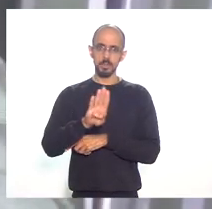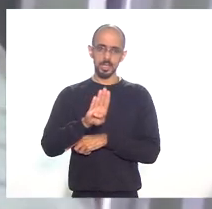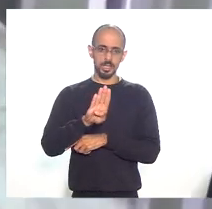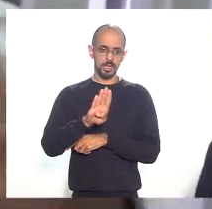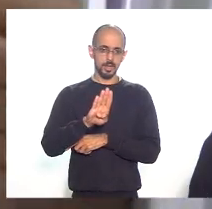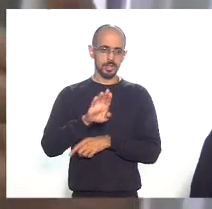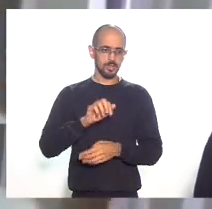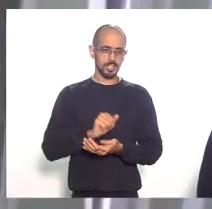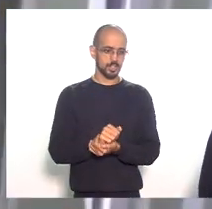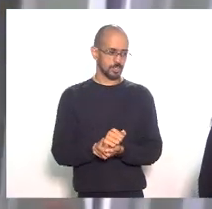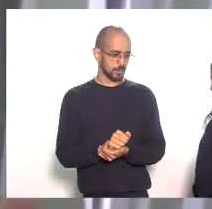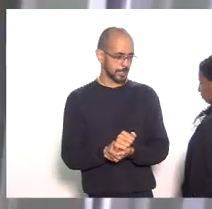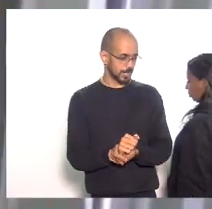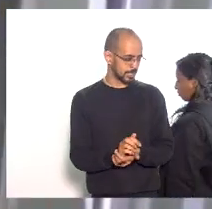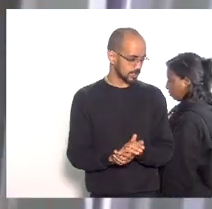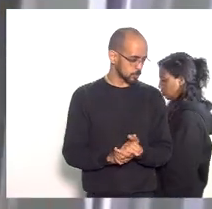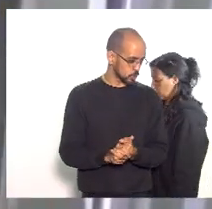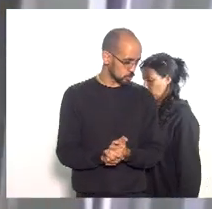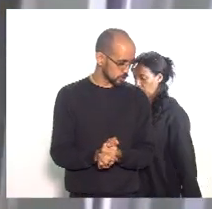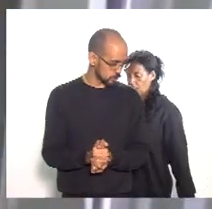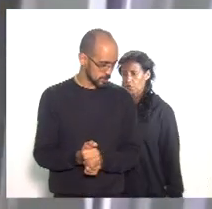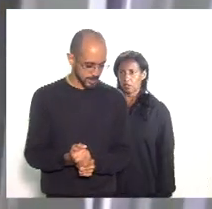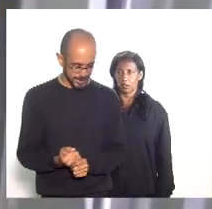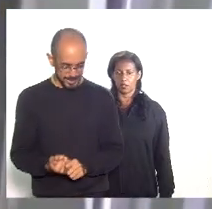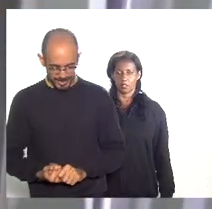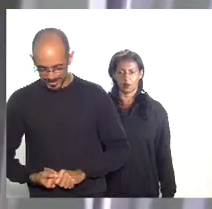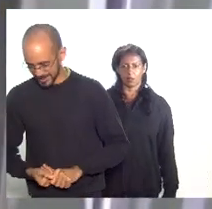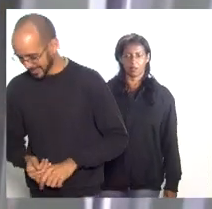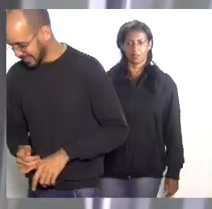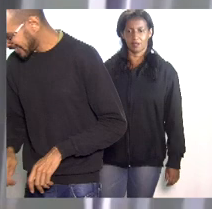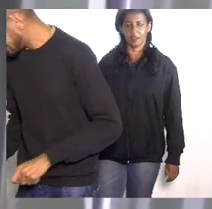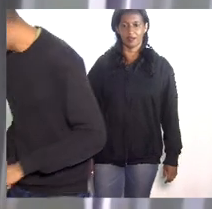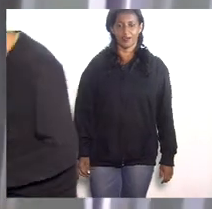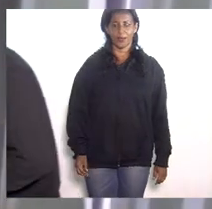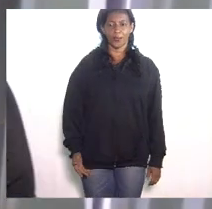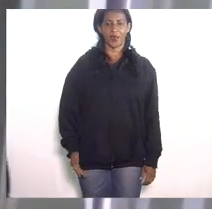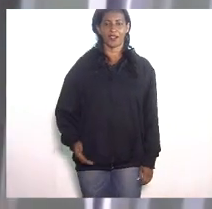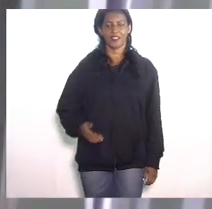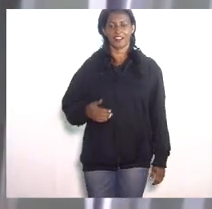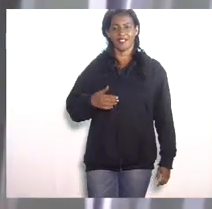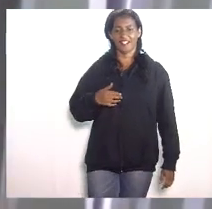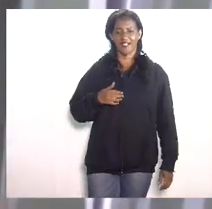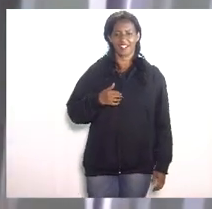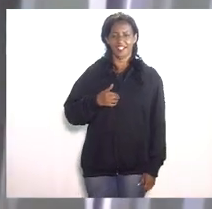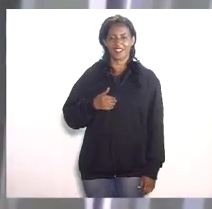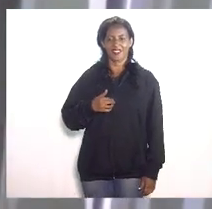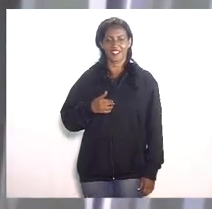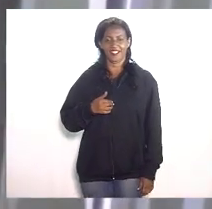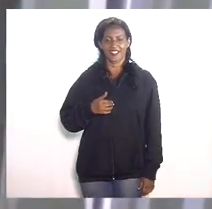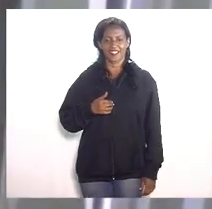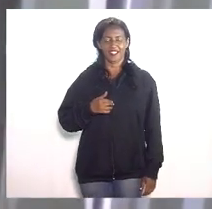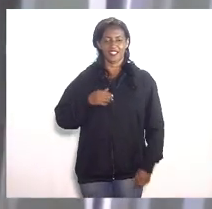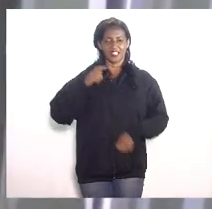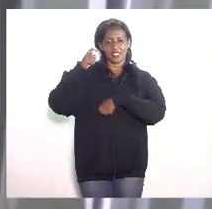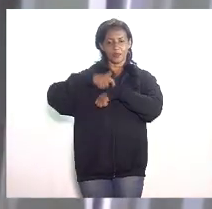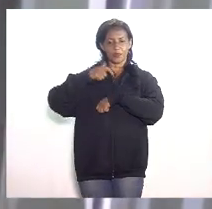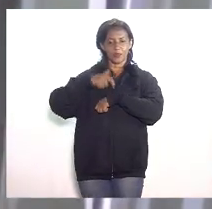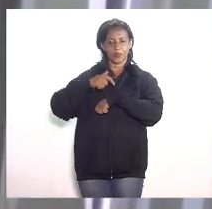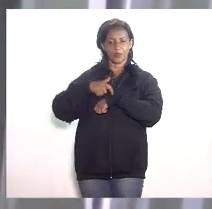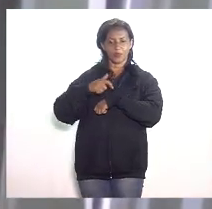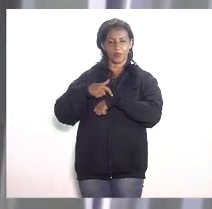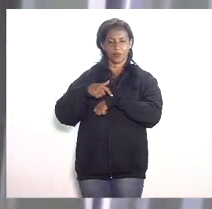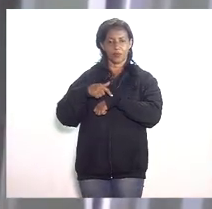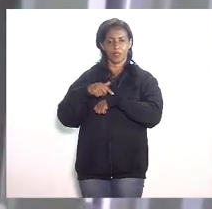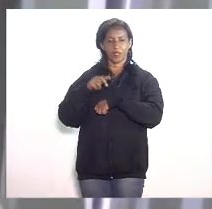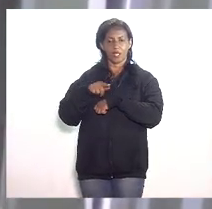para ouvir a Defensoria Pública do Estado, é muito importante que a gente possa, penso eu, conter nesse momento esta,